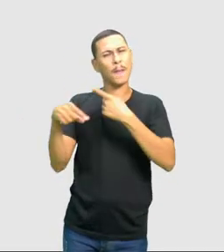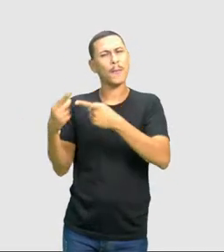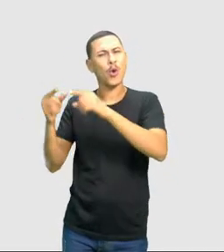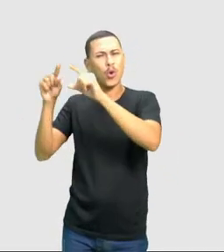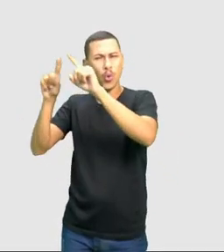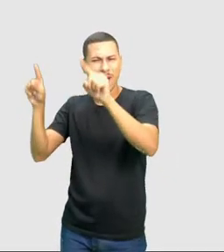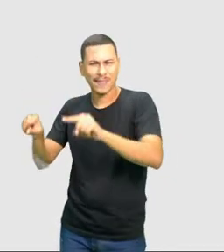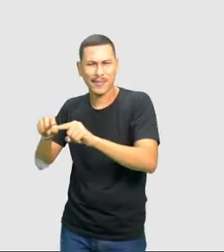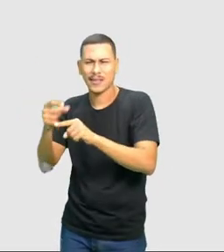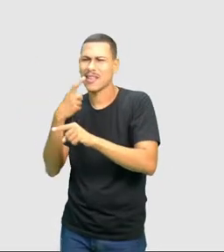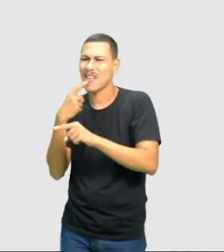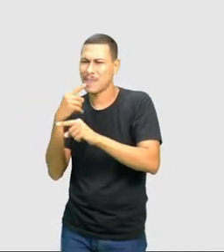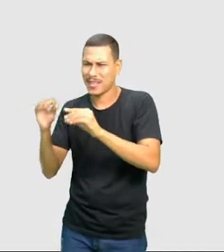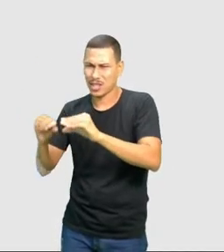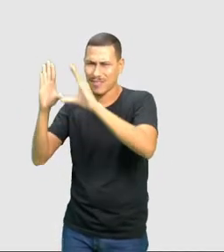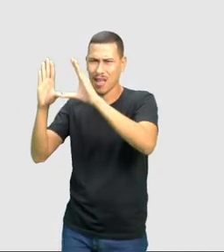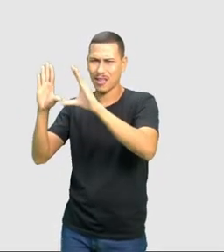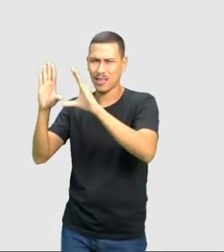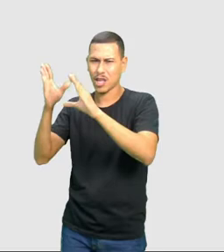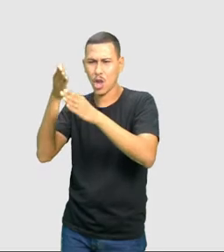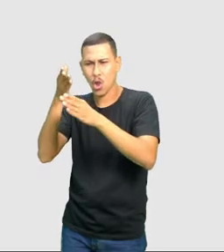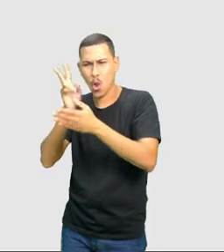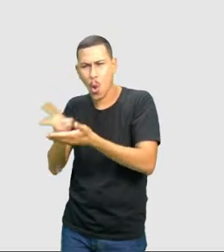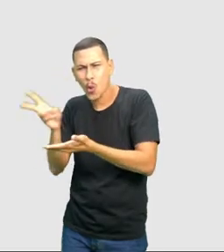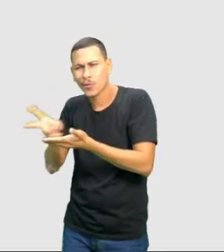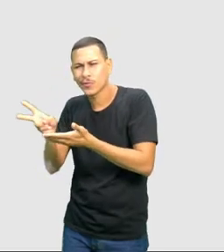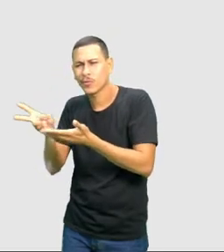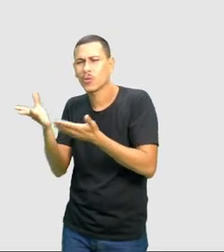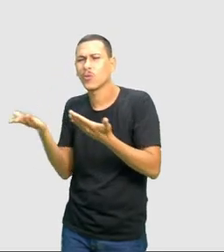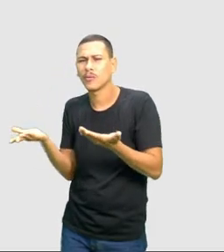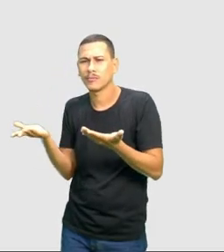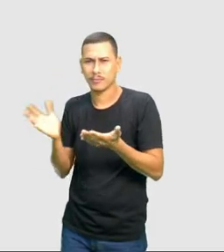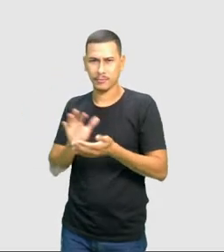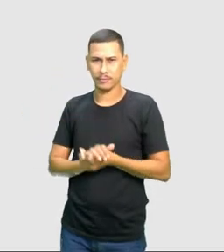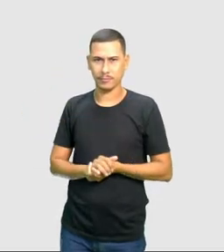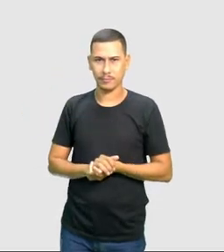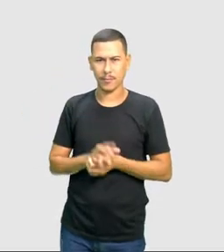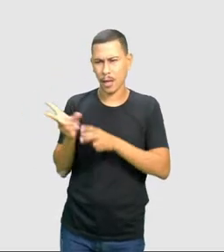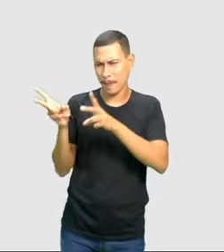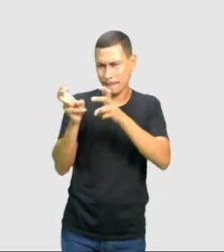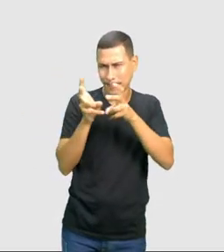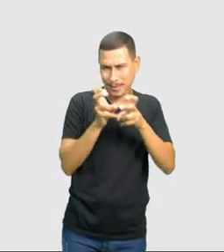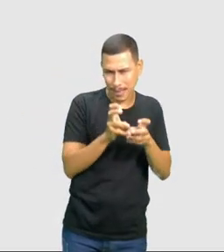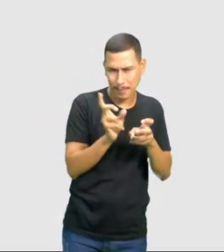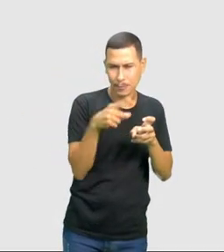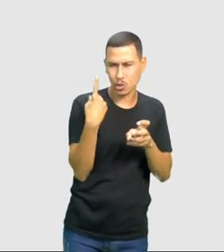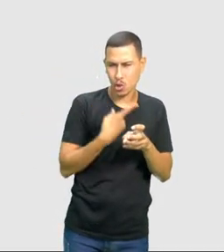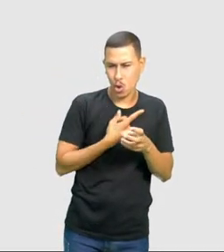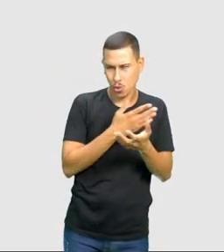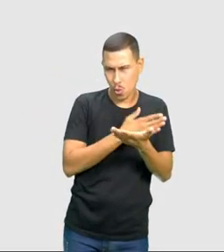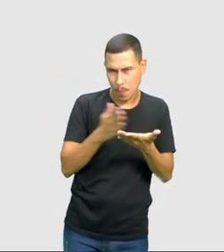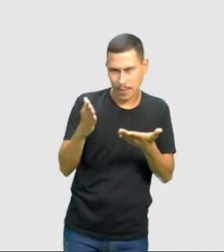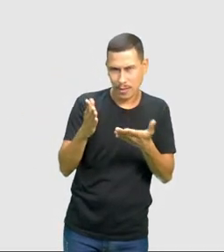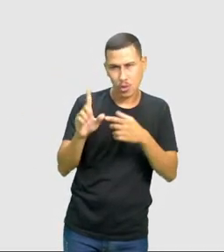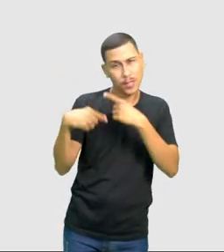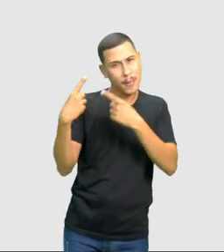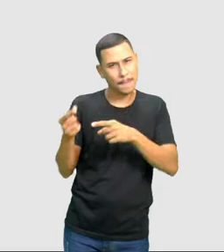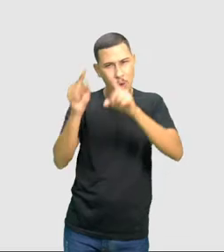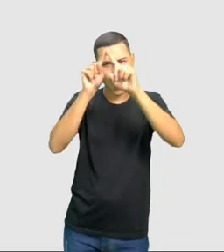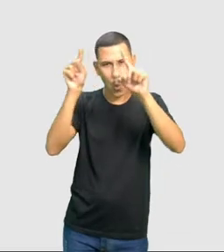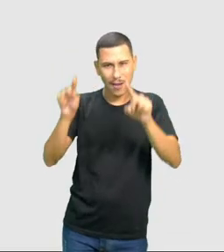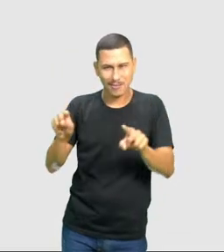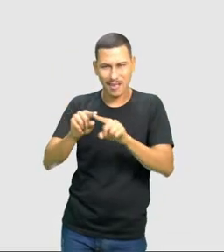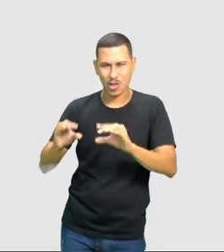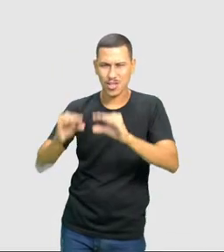grande vermelho, na sequência ela continua com qual? Veja lá quando a gente viu no início. Depois do quadrado